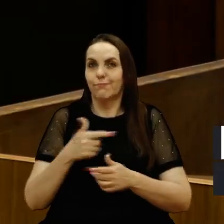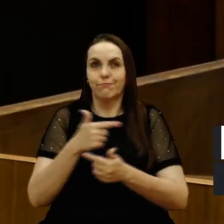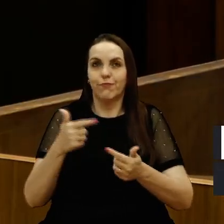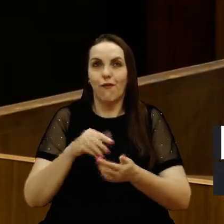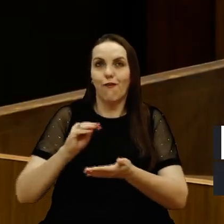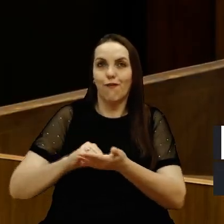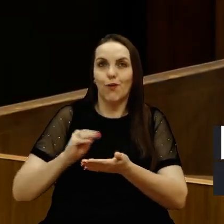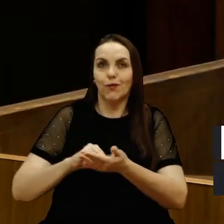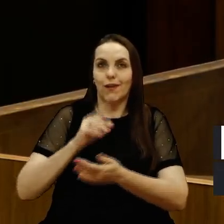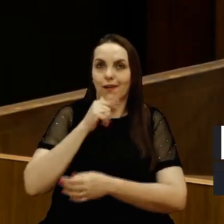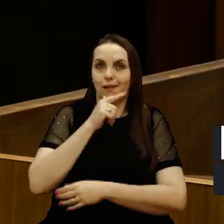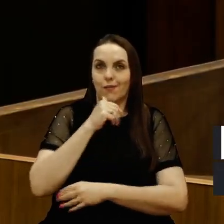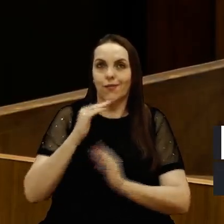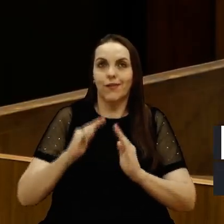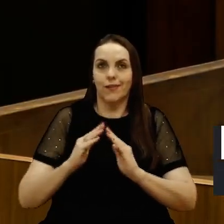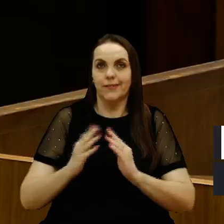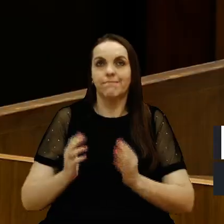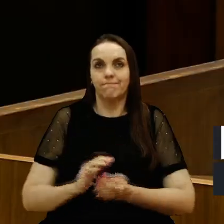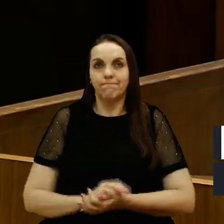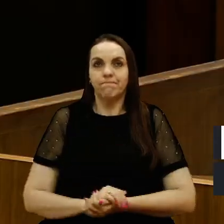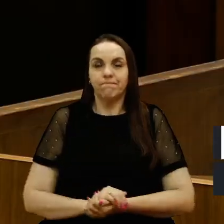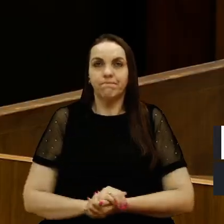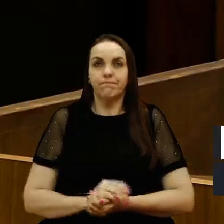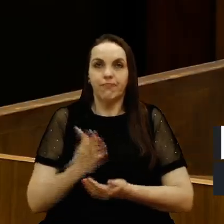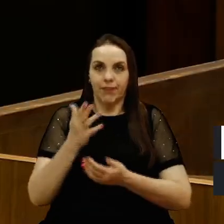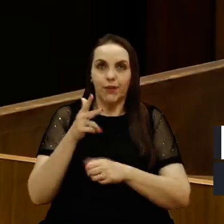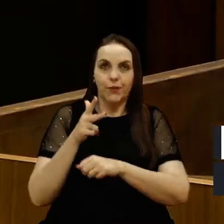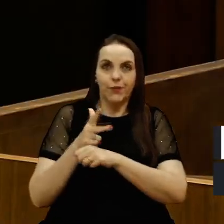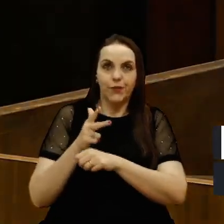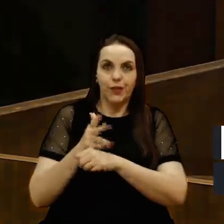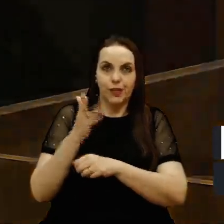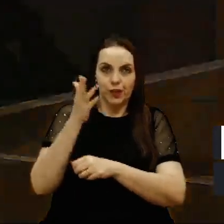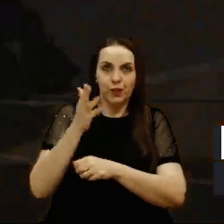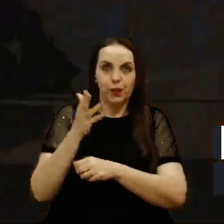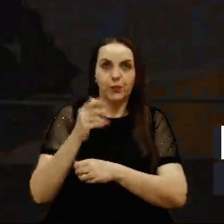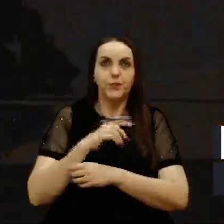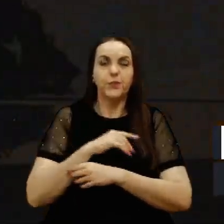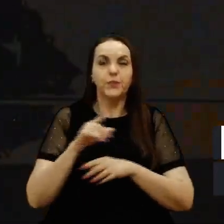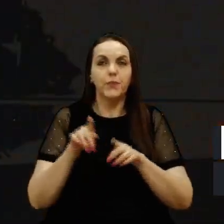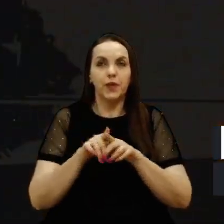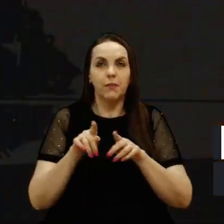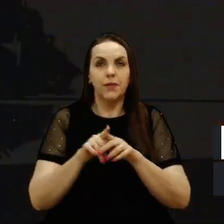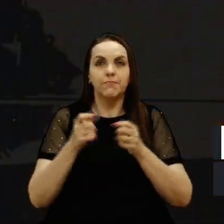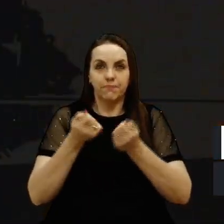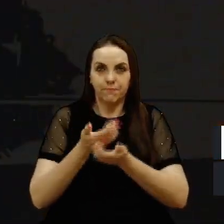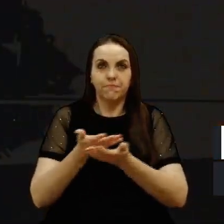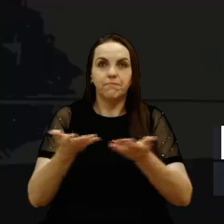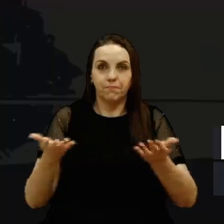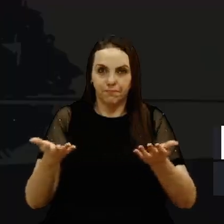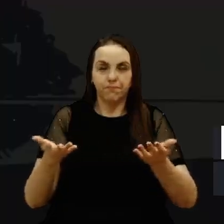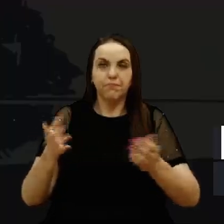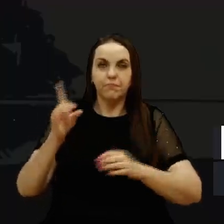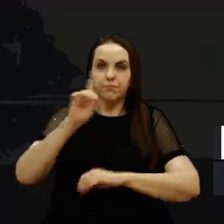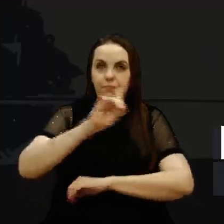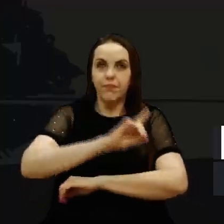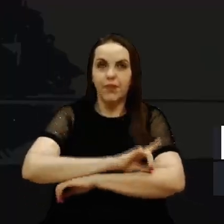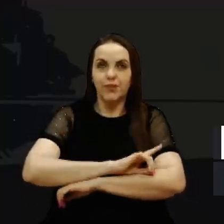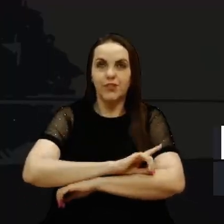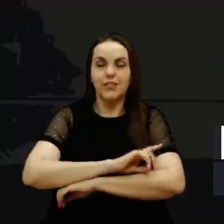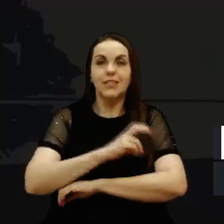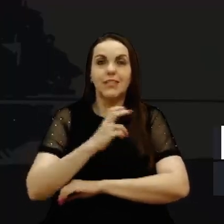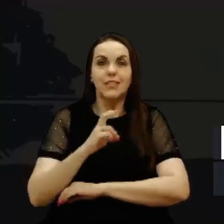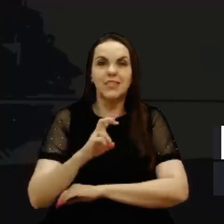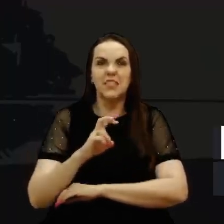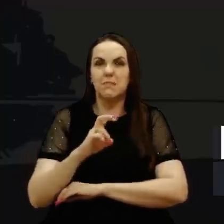água. Está passando aí o vídeo, que foi inclusive distribuído no dia 50